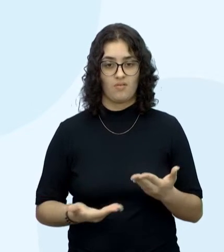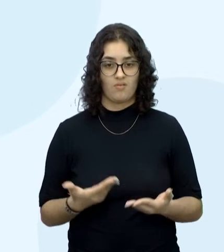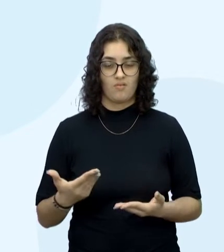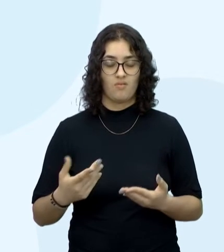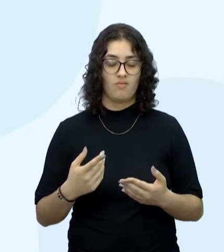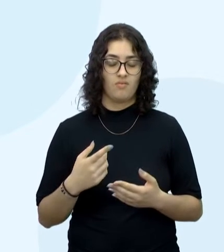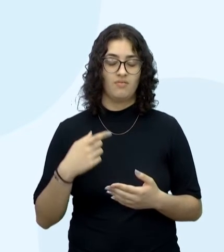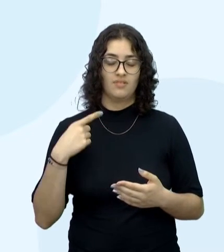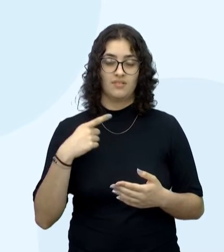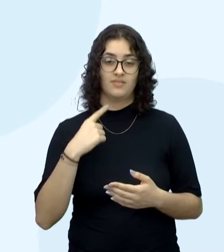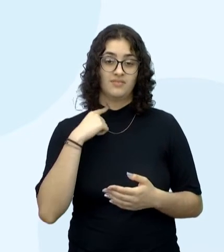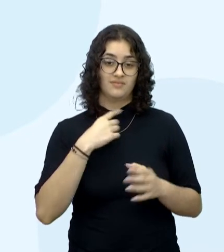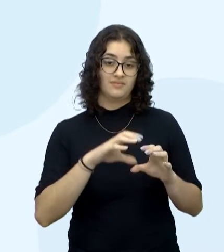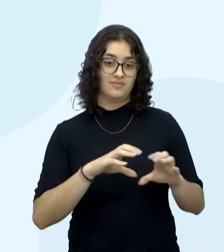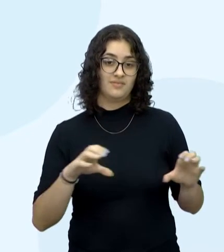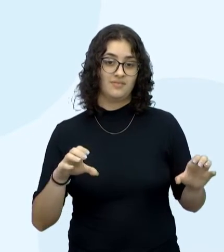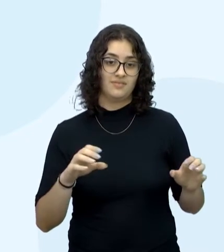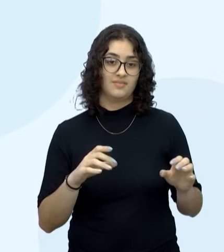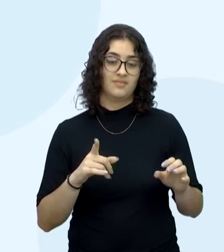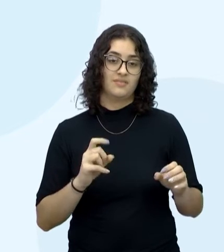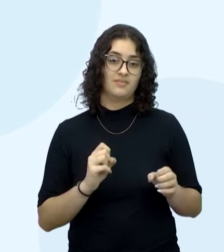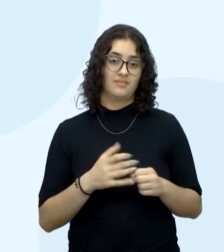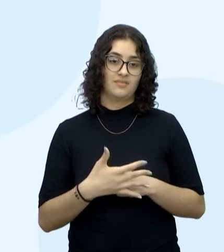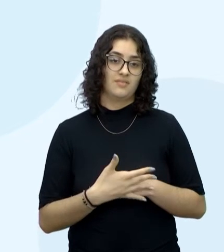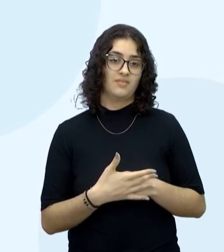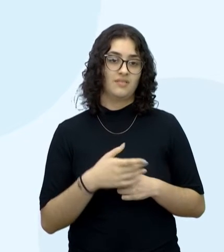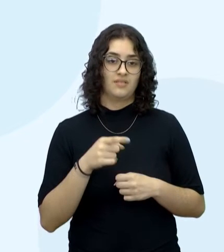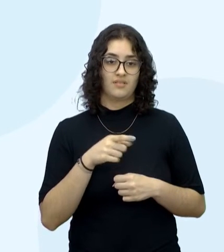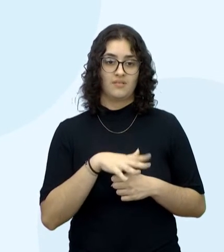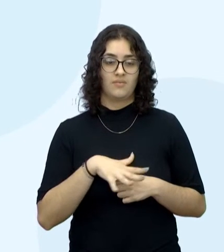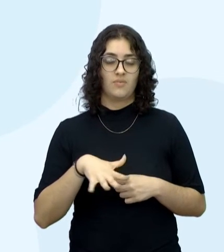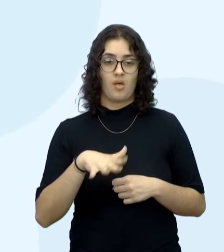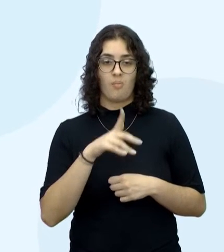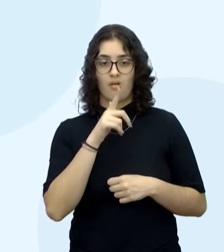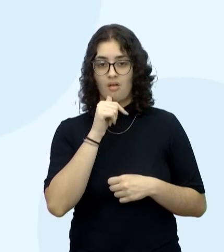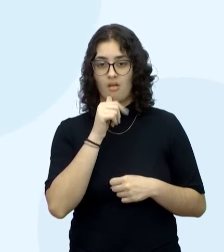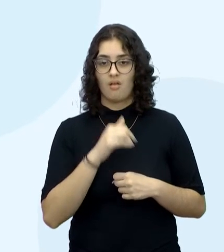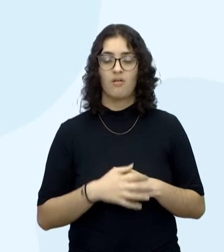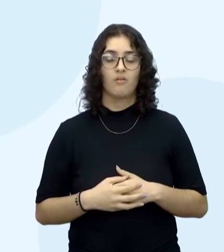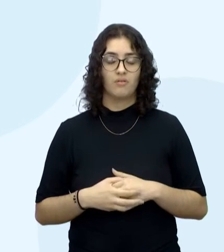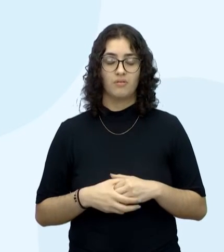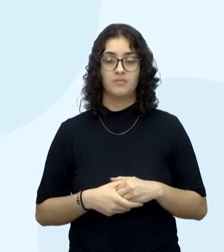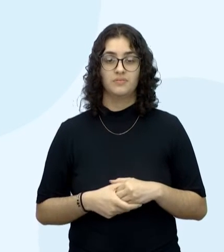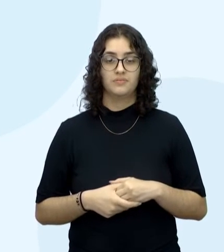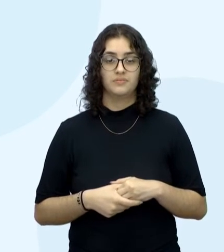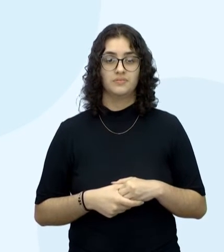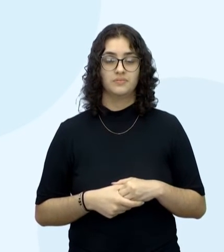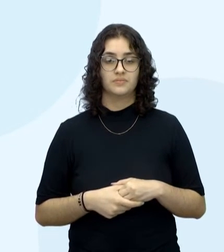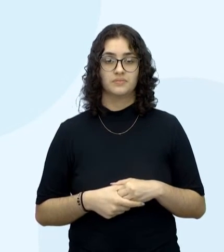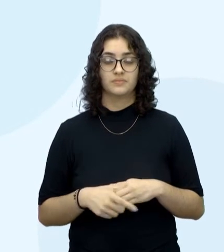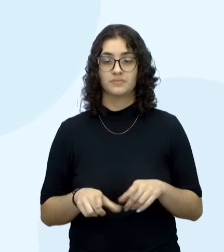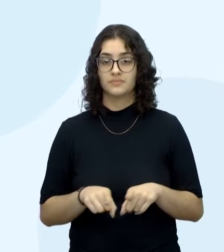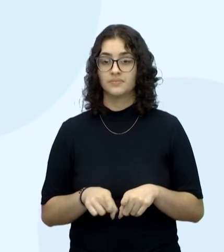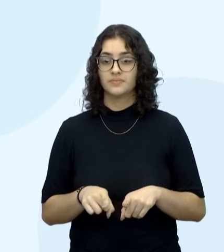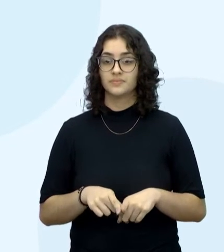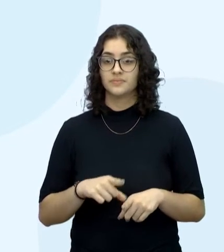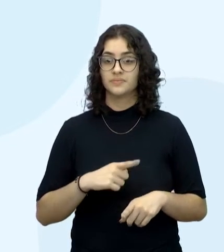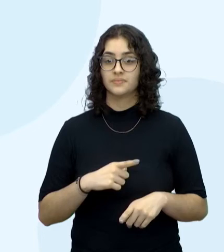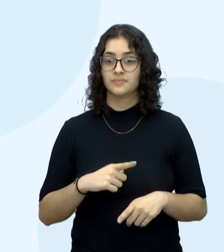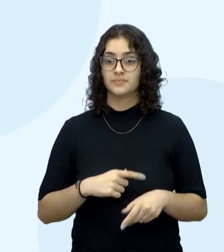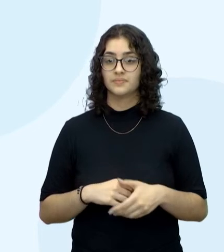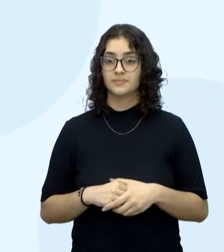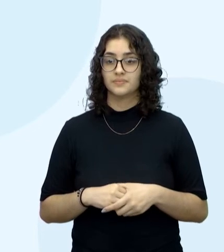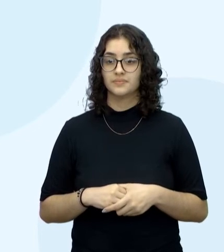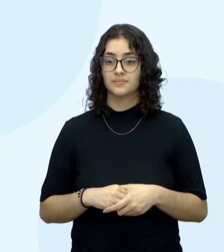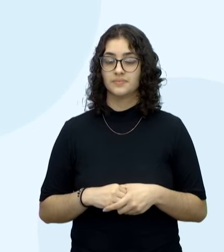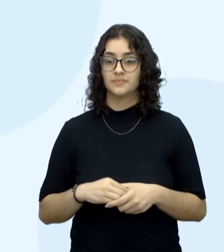do Covid do sistema de água, tá? E nós temos alguns aí